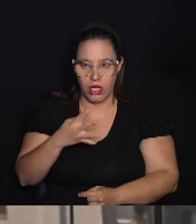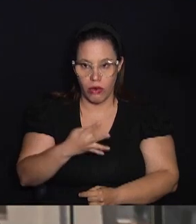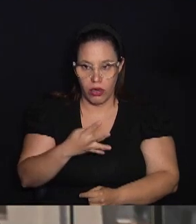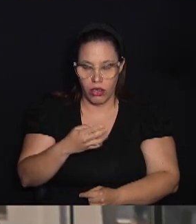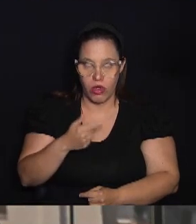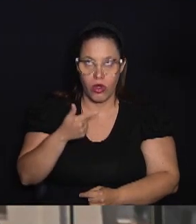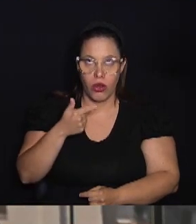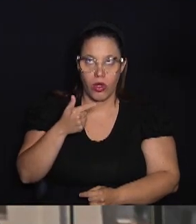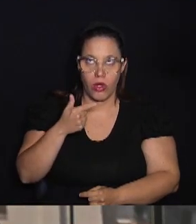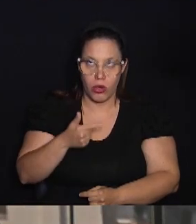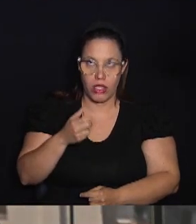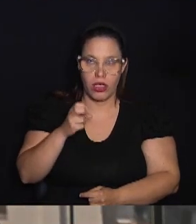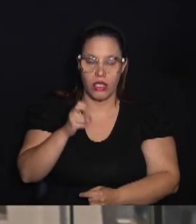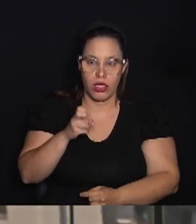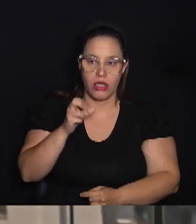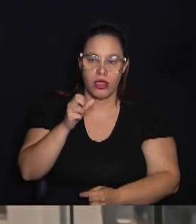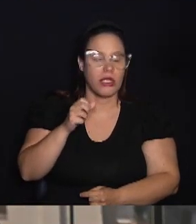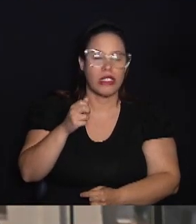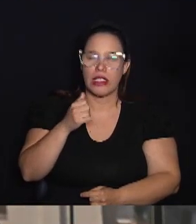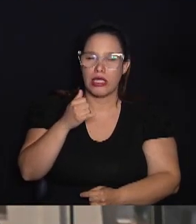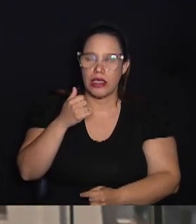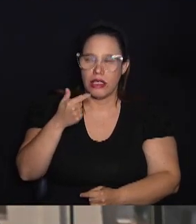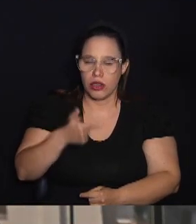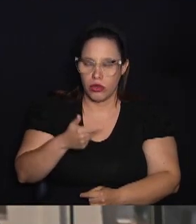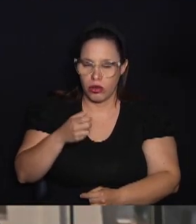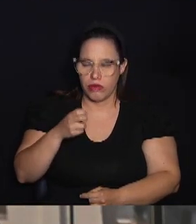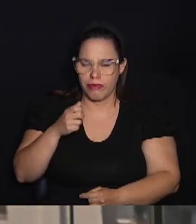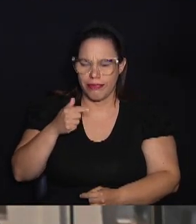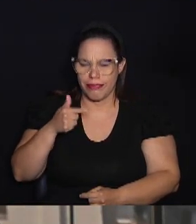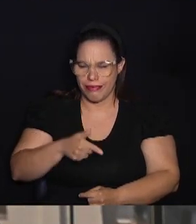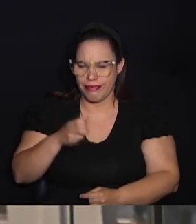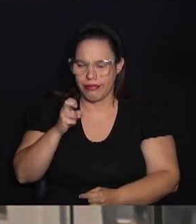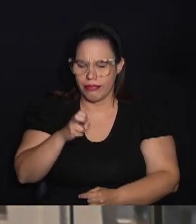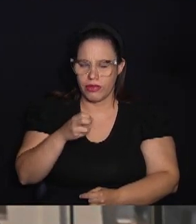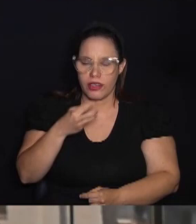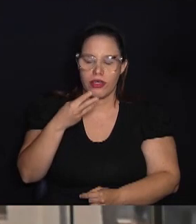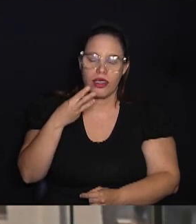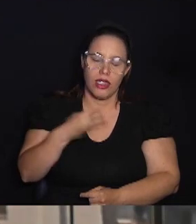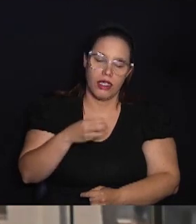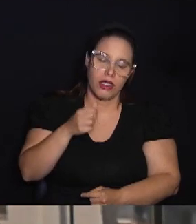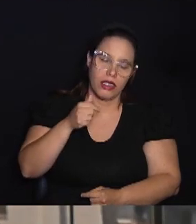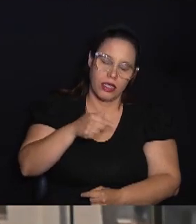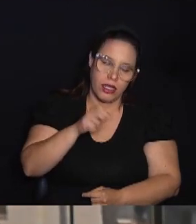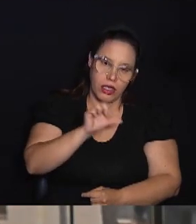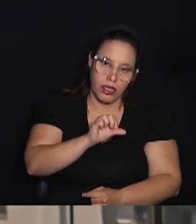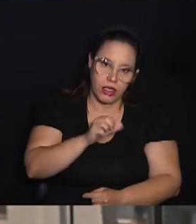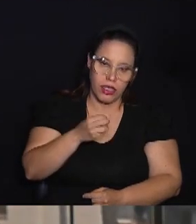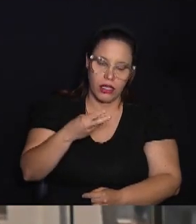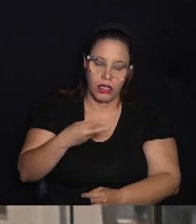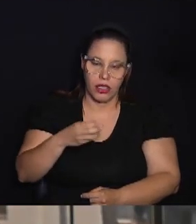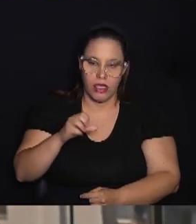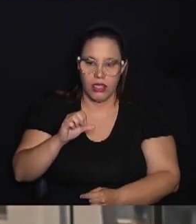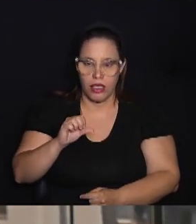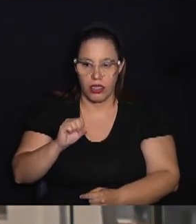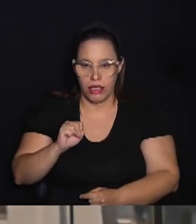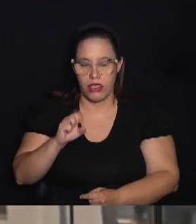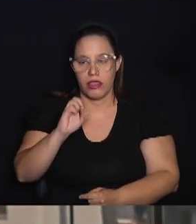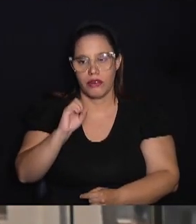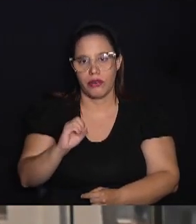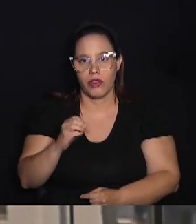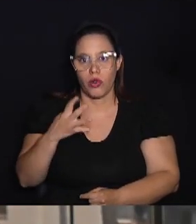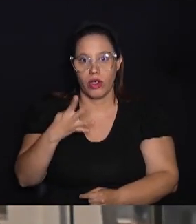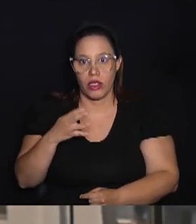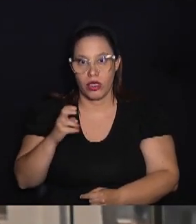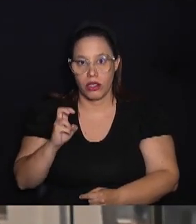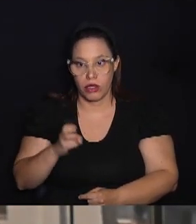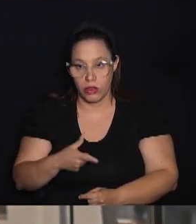275 378 379 380 e 423 a